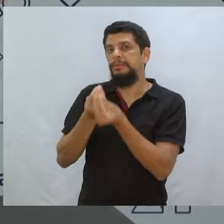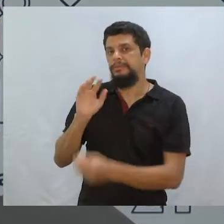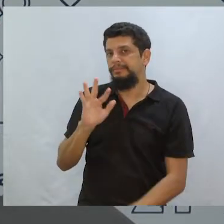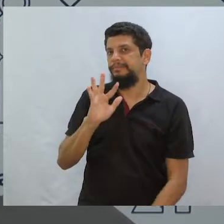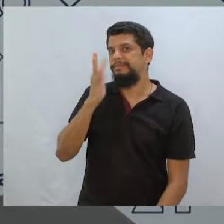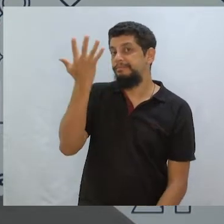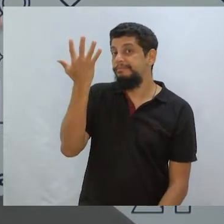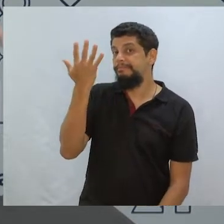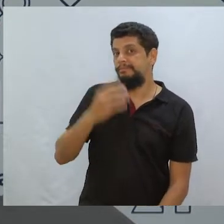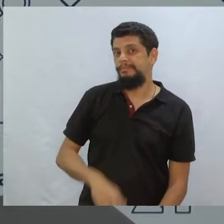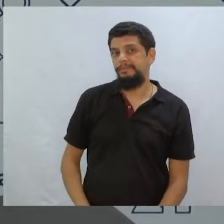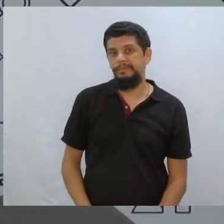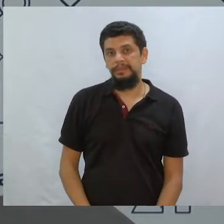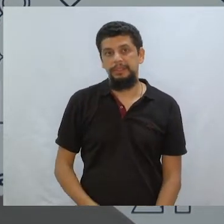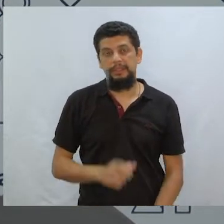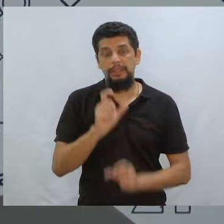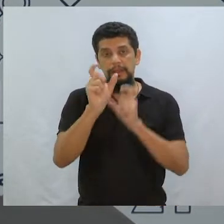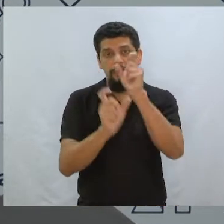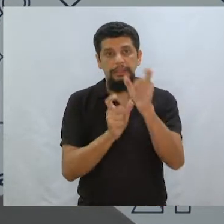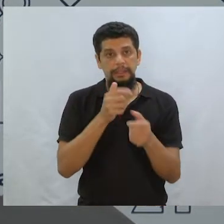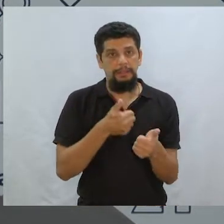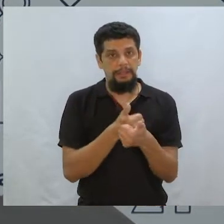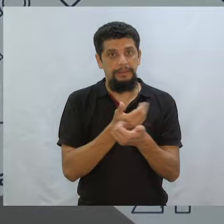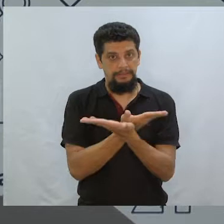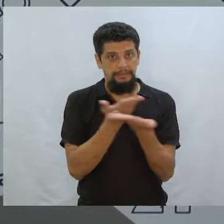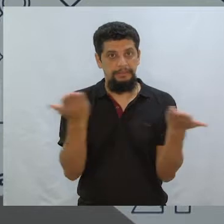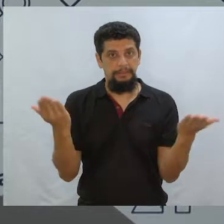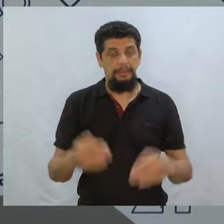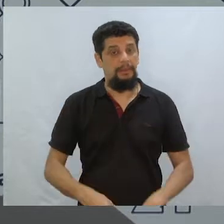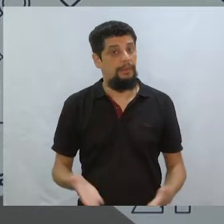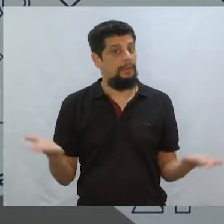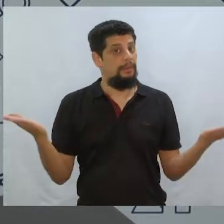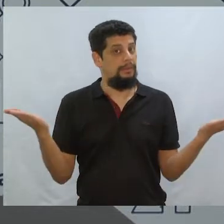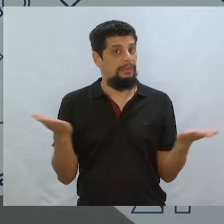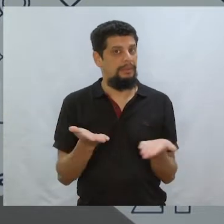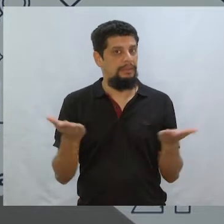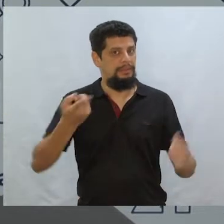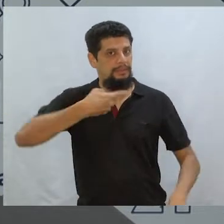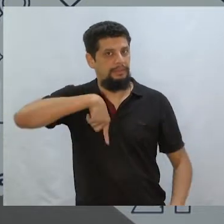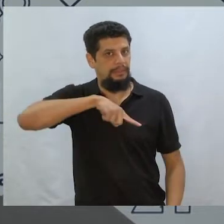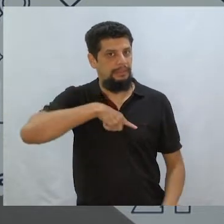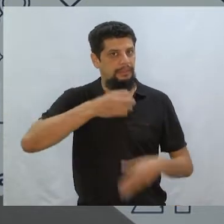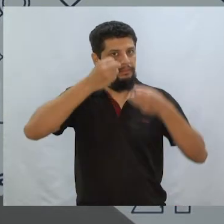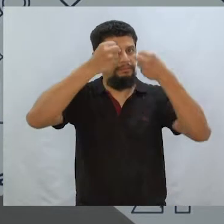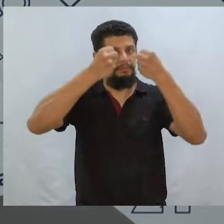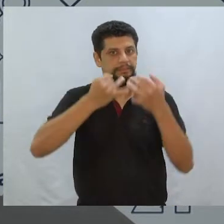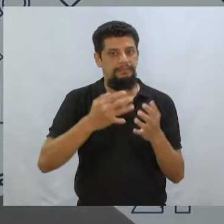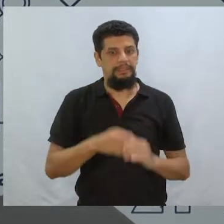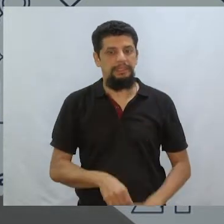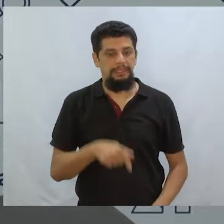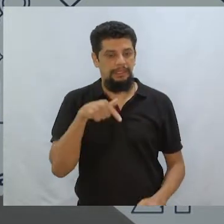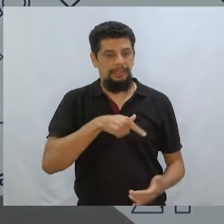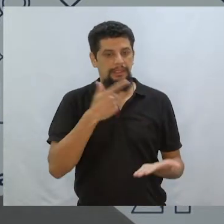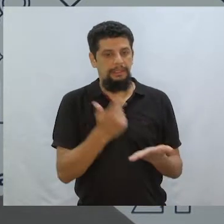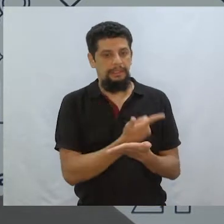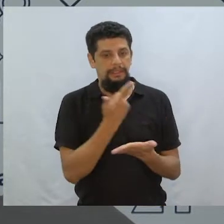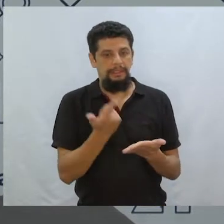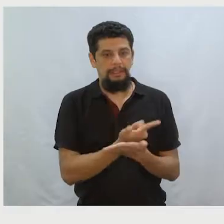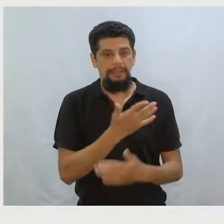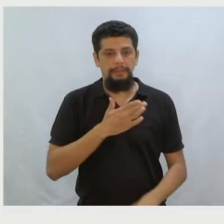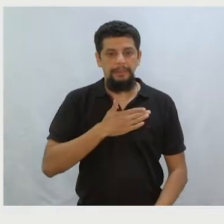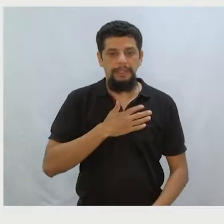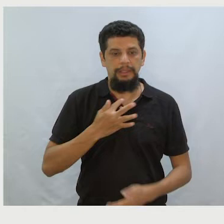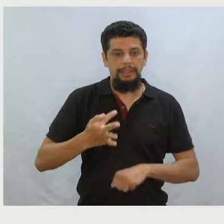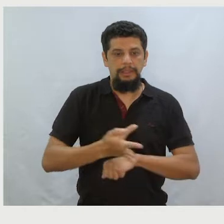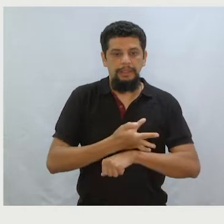acontece isso aí com as pessoas que estão próximo a você e hoje nós vamos falar desse livro minhas